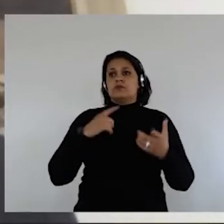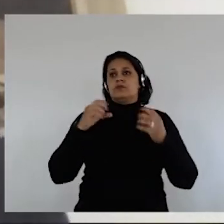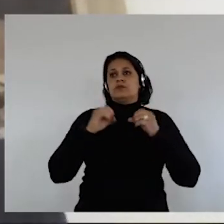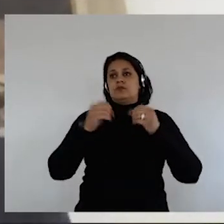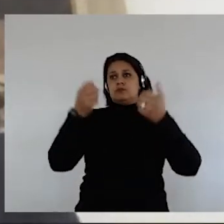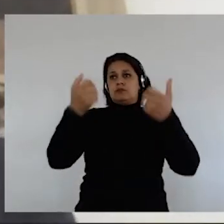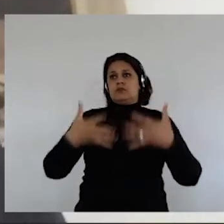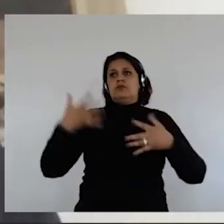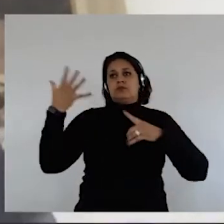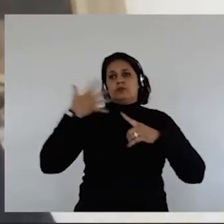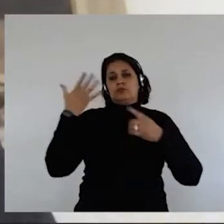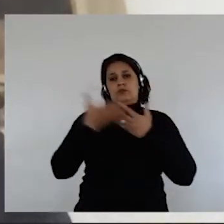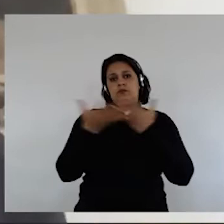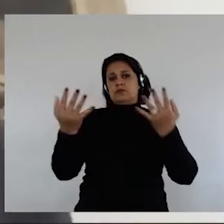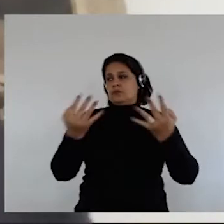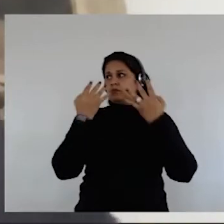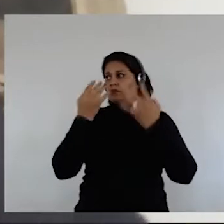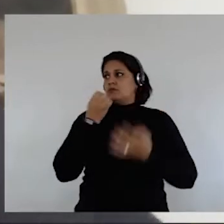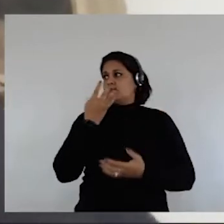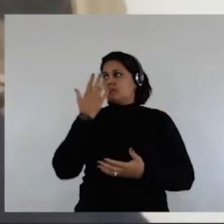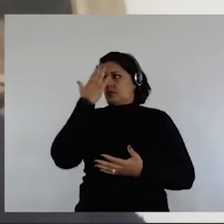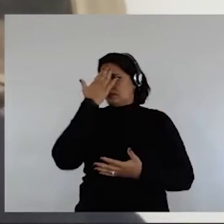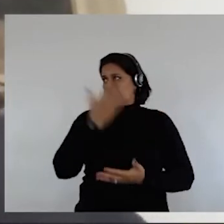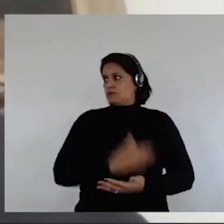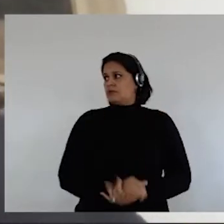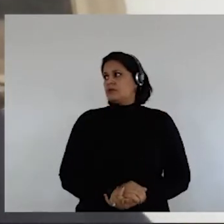de todos. Muito obrigado.